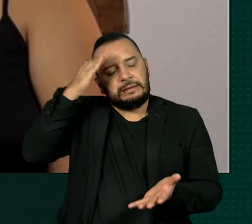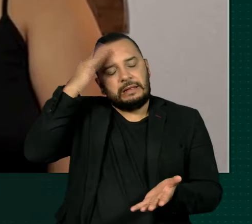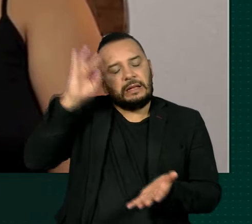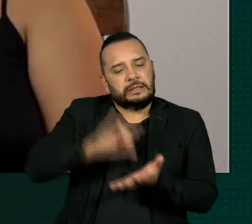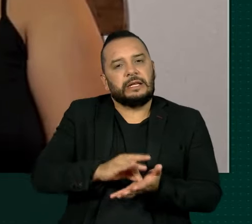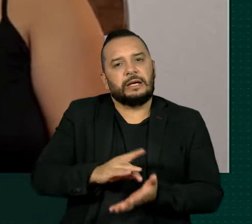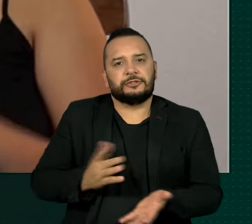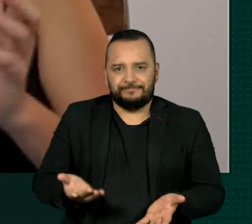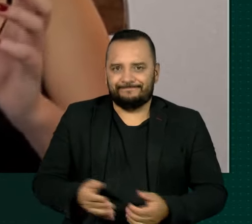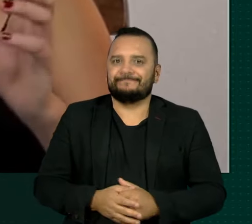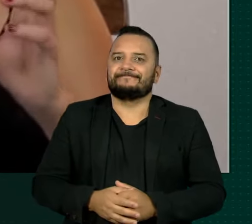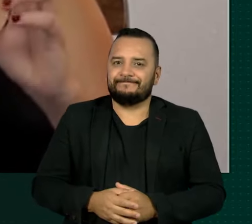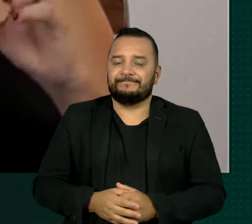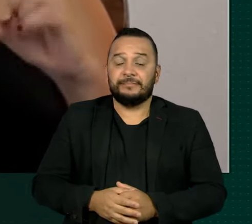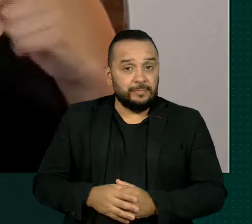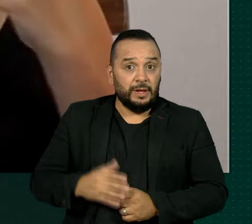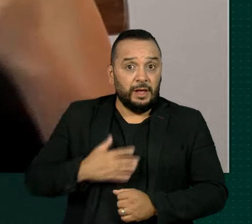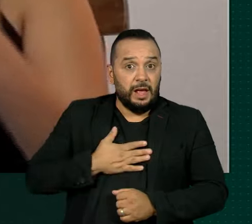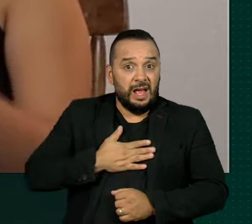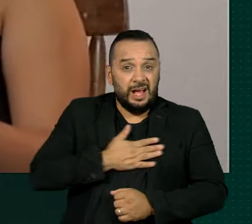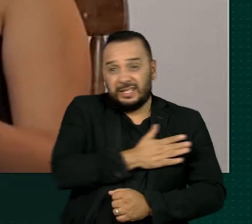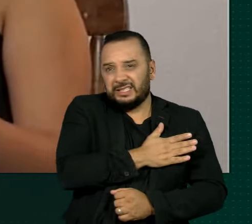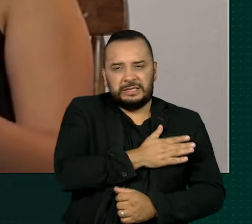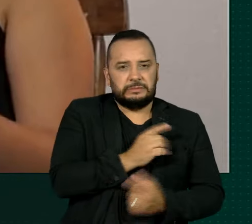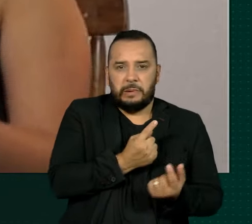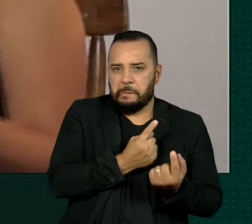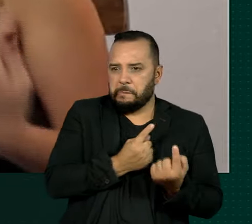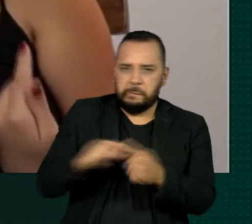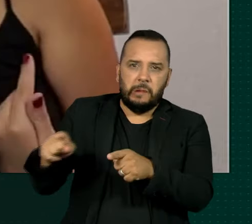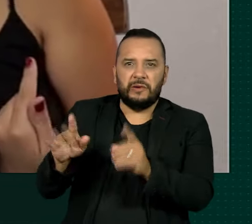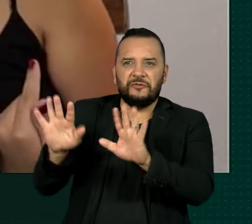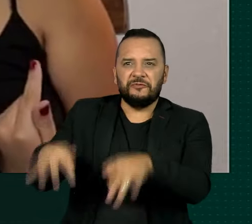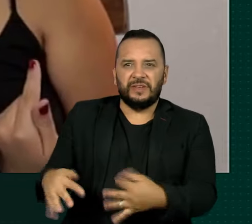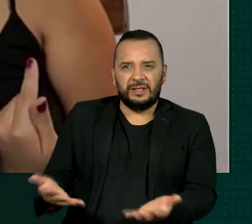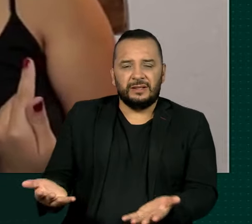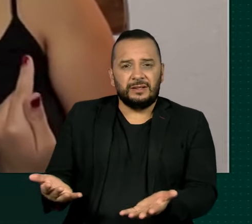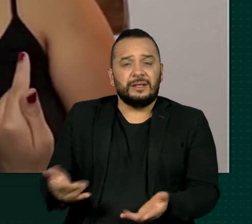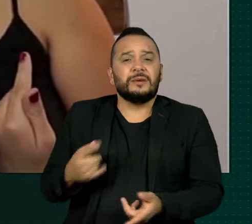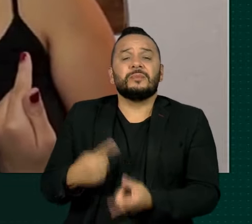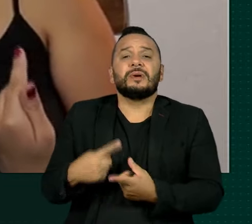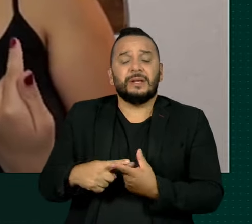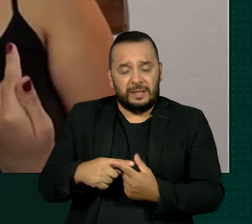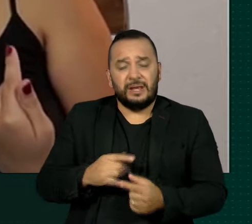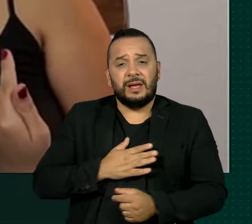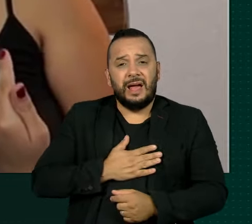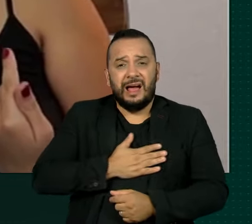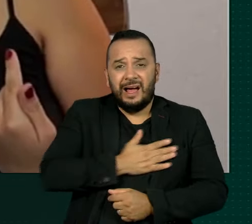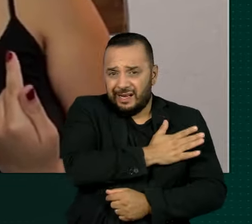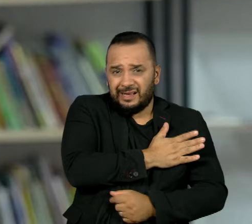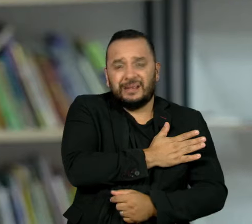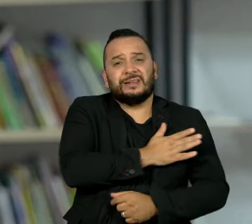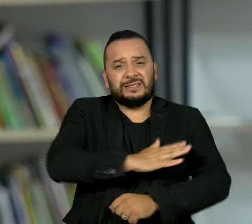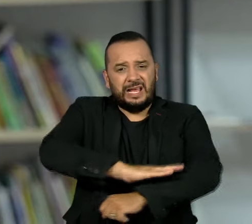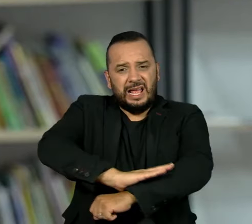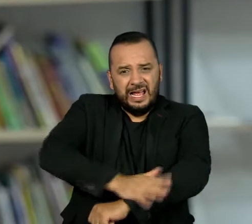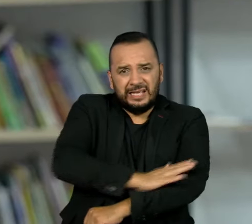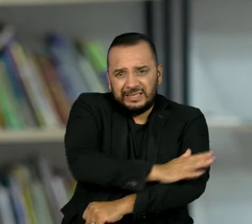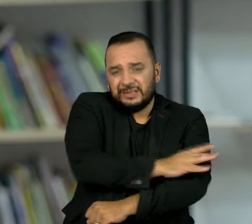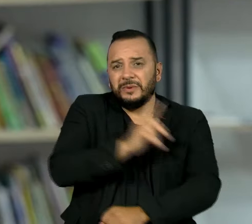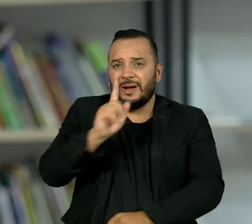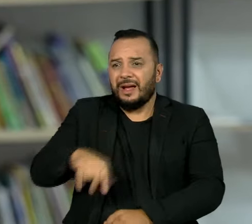fim nessa estruturação social, porque o racismo ele não é só estrutural, ele é estruturante. A